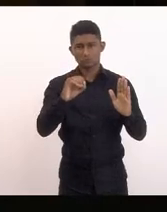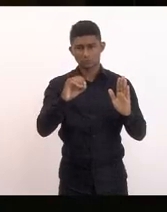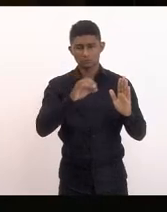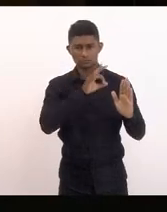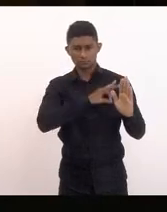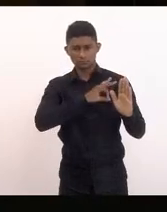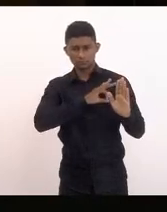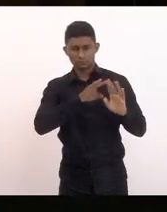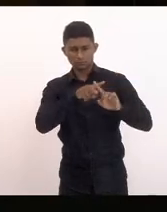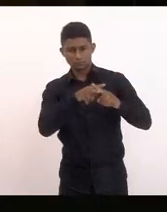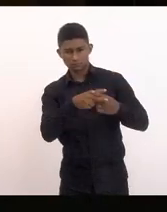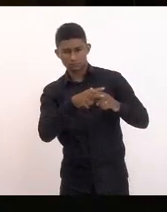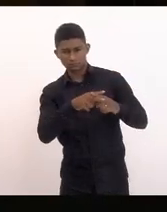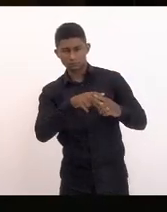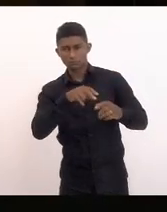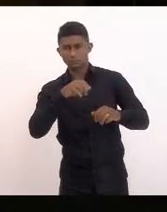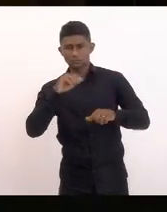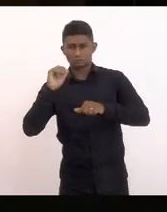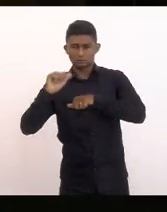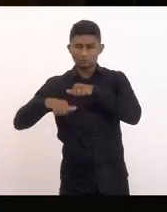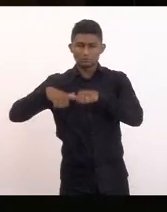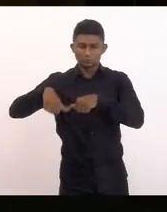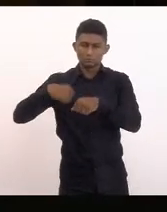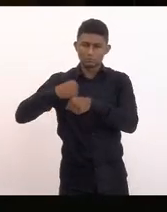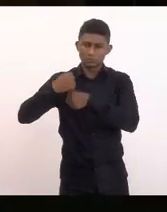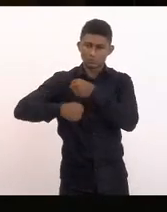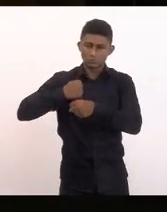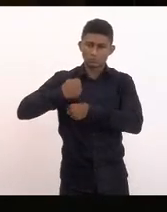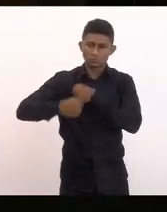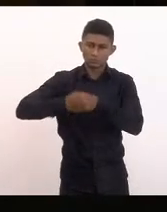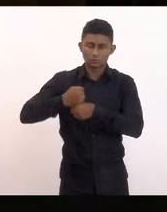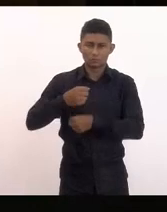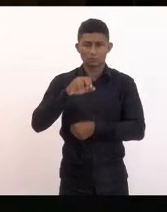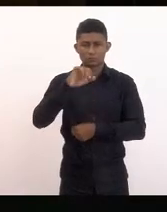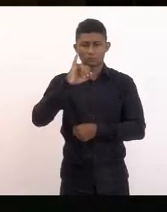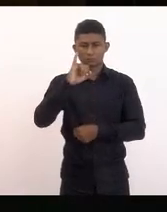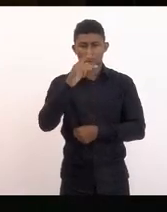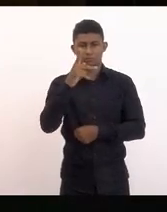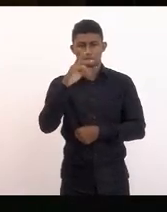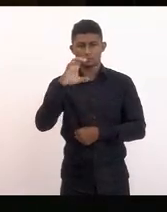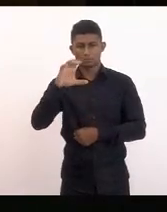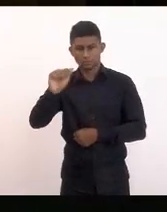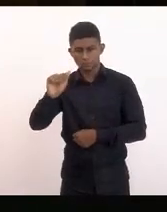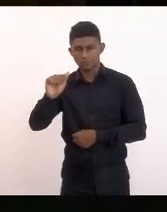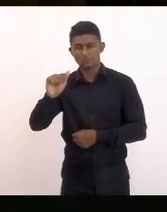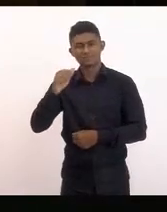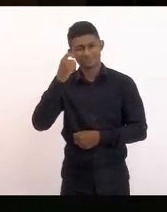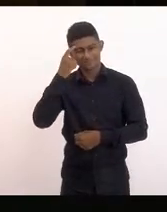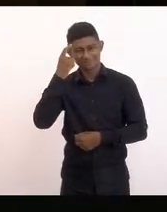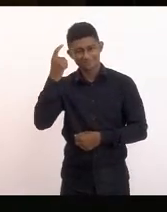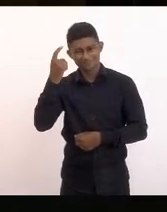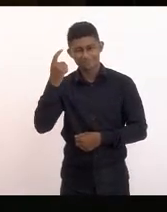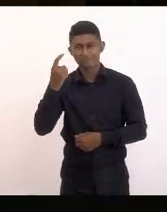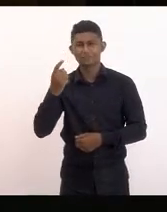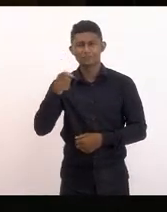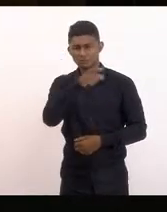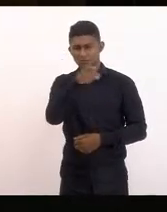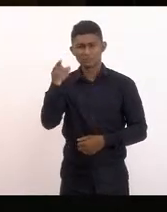anualmente, considerando o índice nacional do IPCA, quer dizer, coisa que nós nunca tivemos. Vocês sabem, poucos me